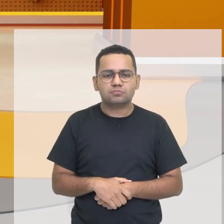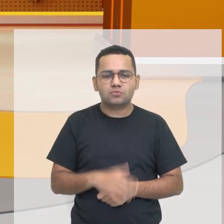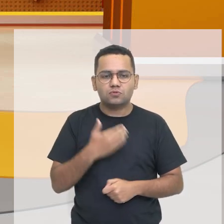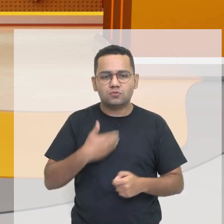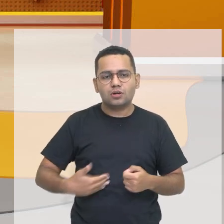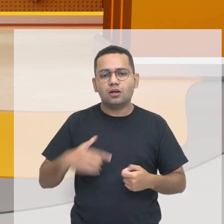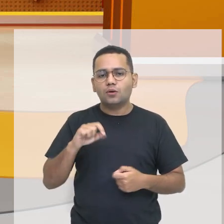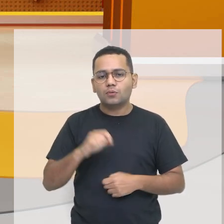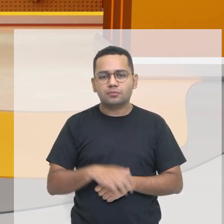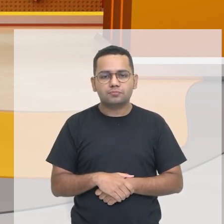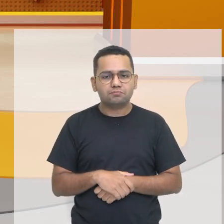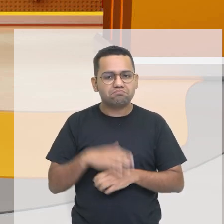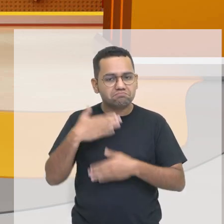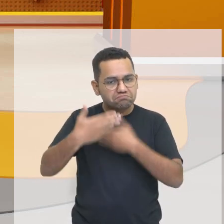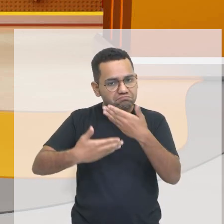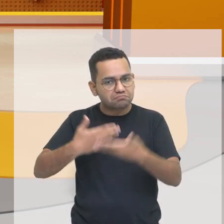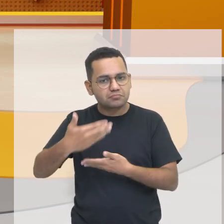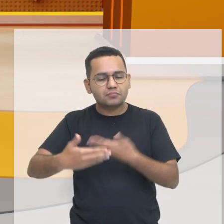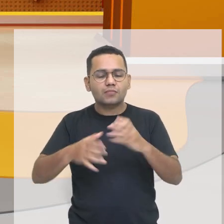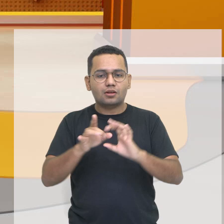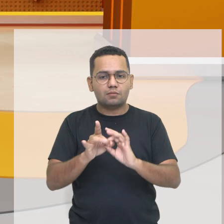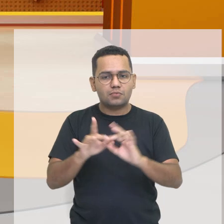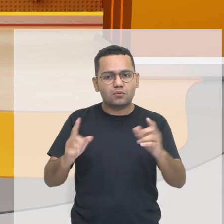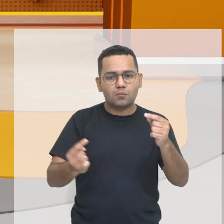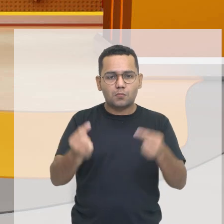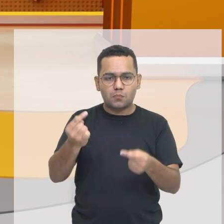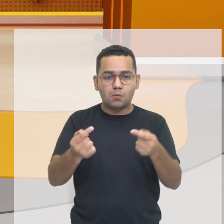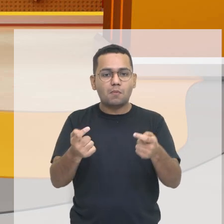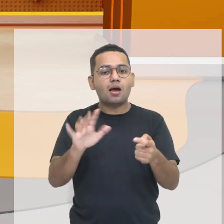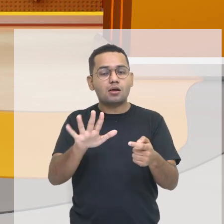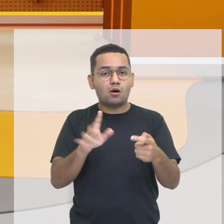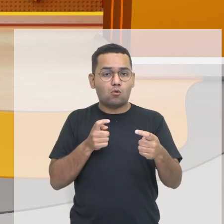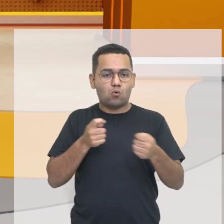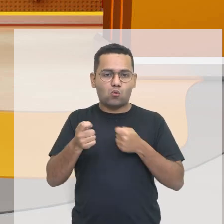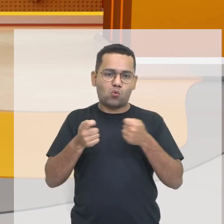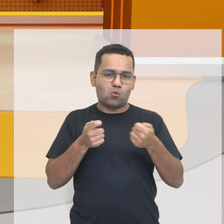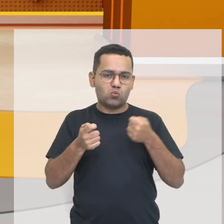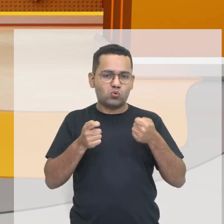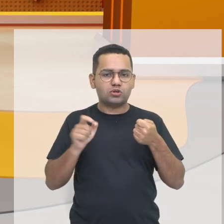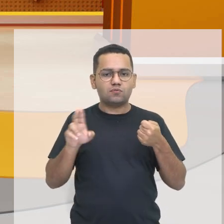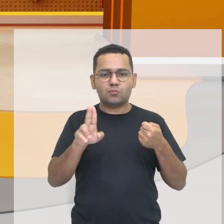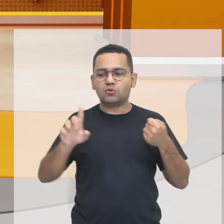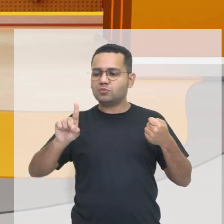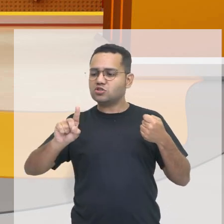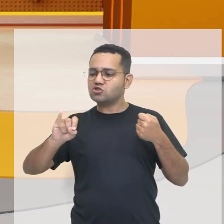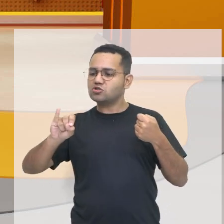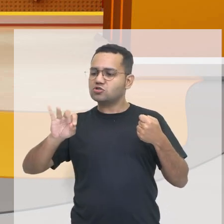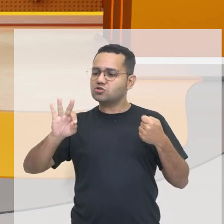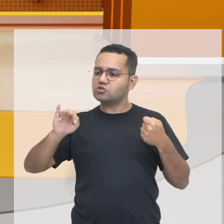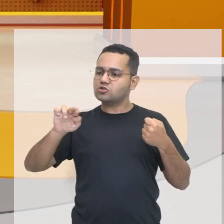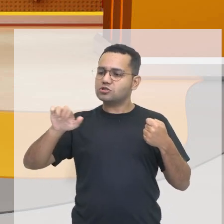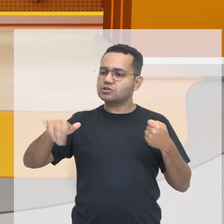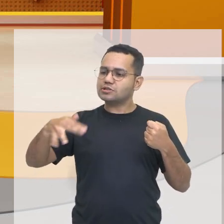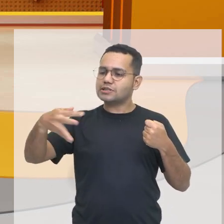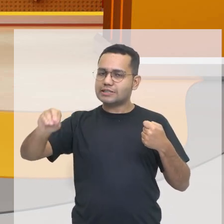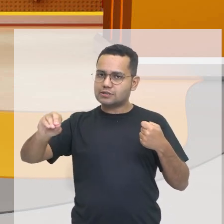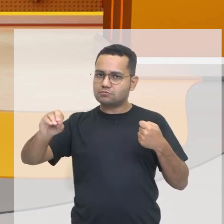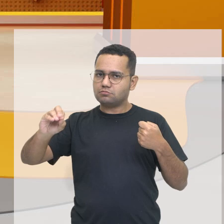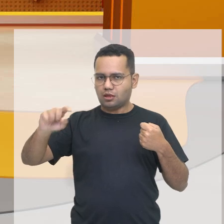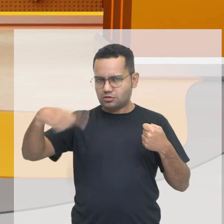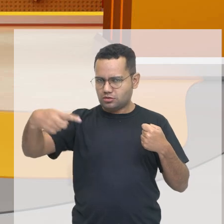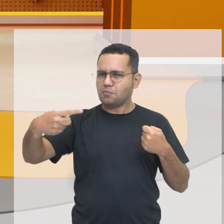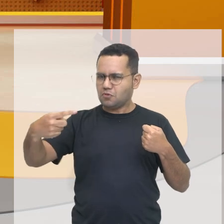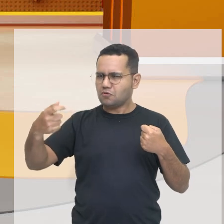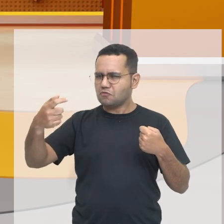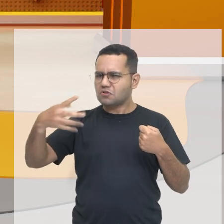processo gradual de abertura política controlada, conhecida como distensão. Daqui a pouco vamos saber melhor o que